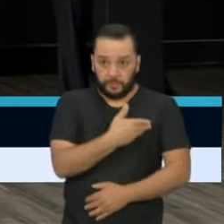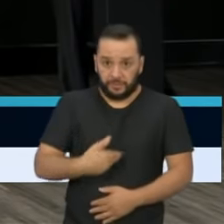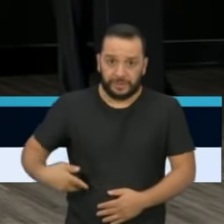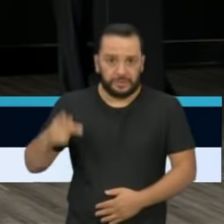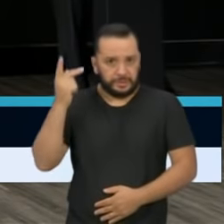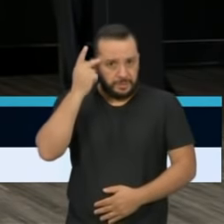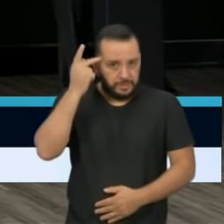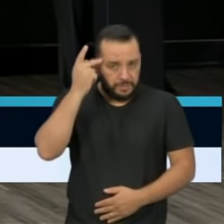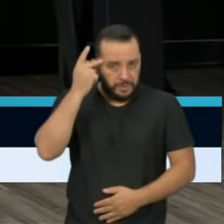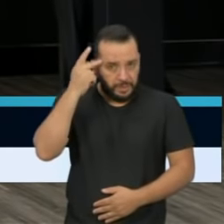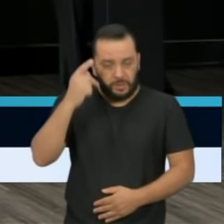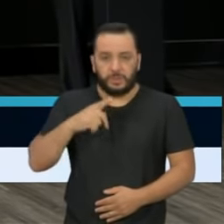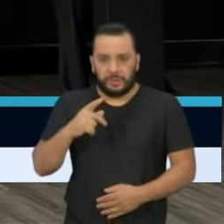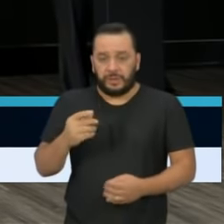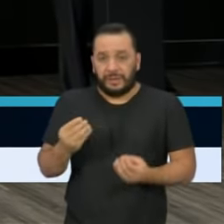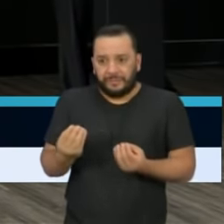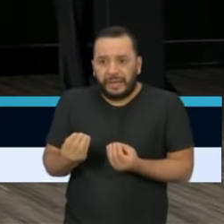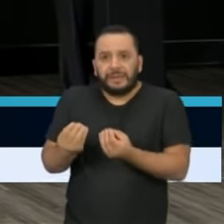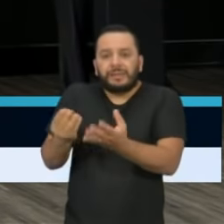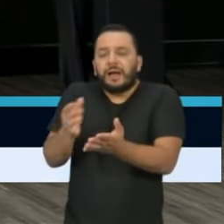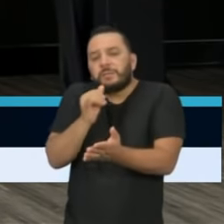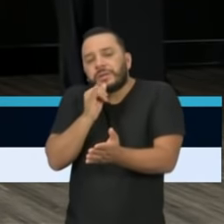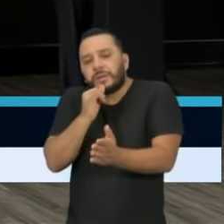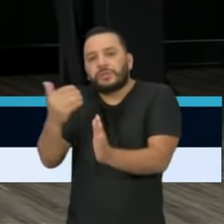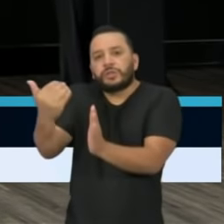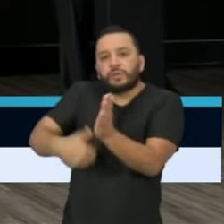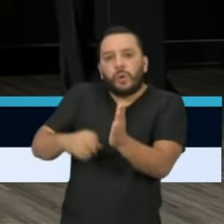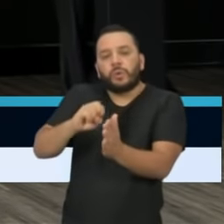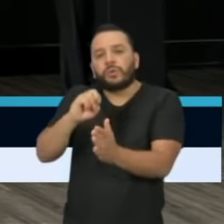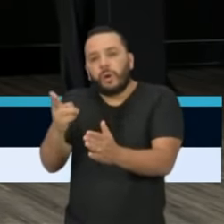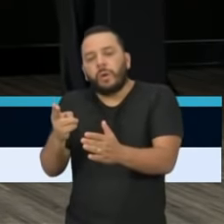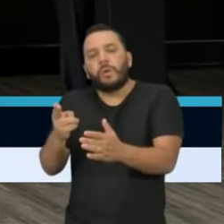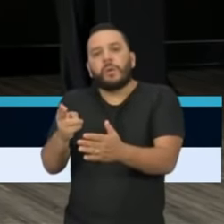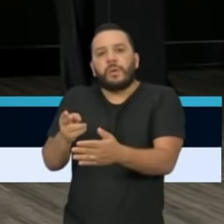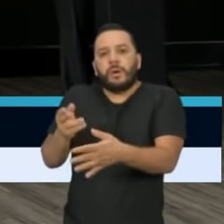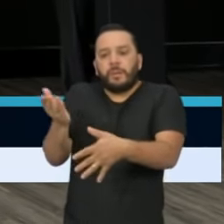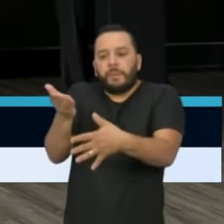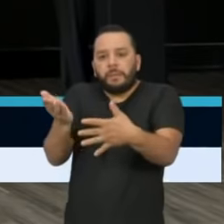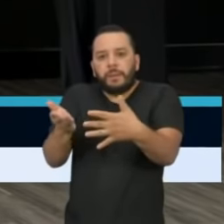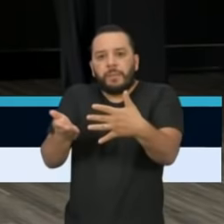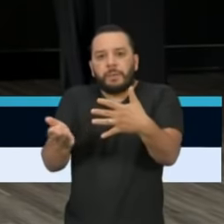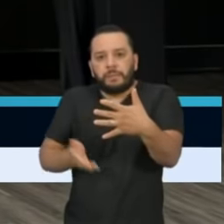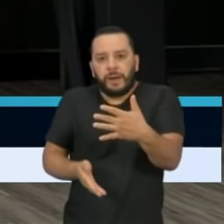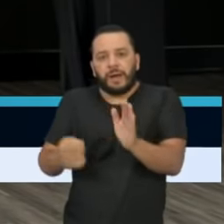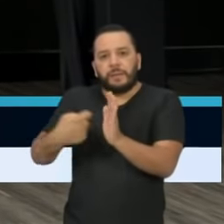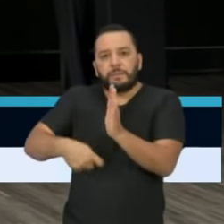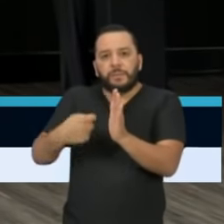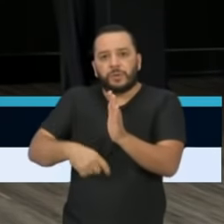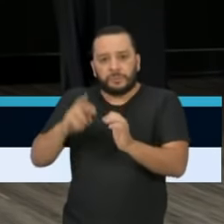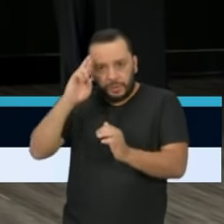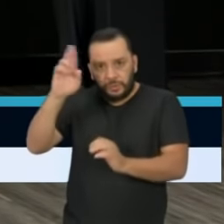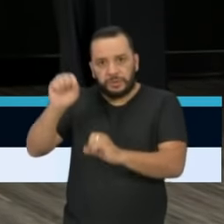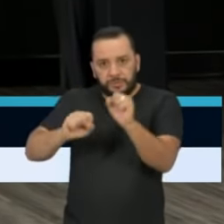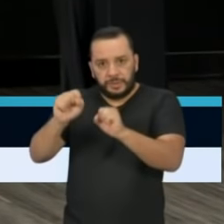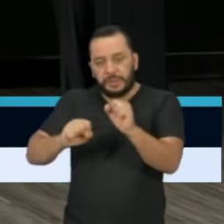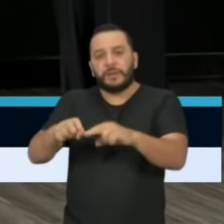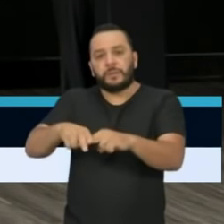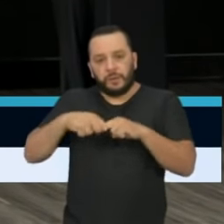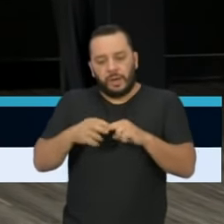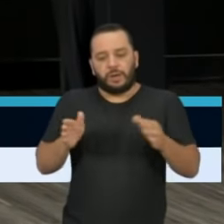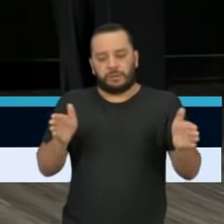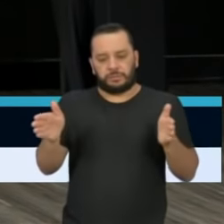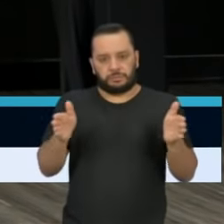Paulo concederá algum tipo de isenção ou parcelamento de tributos para empresários em função do decreto de quarentena? Há